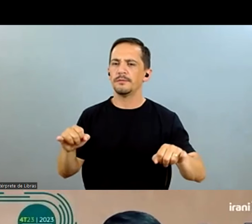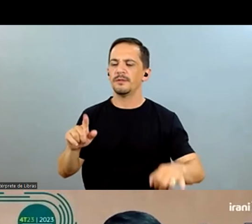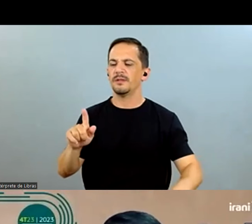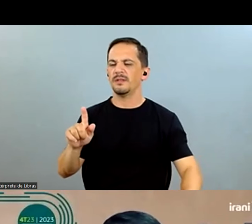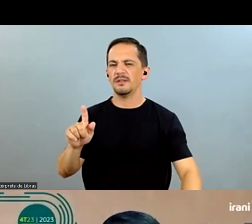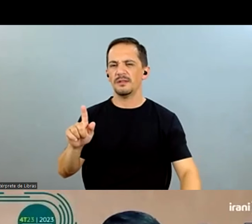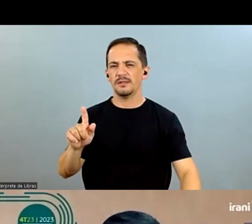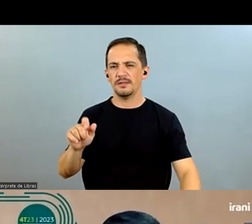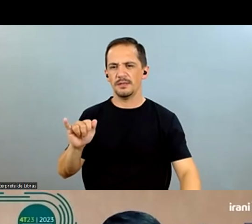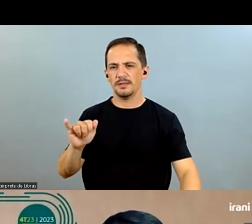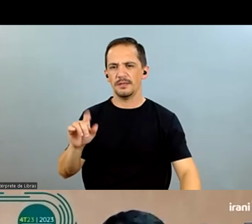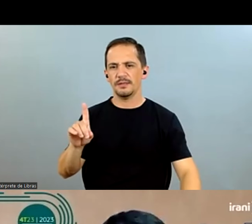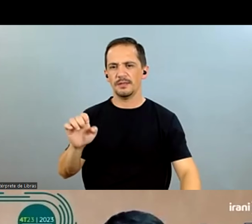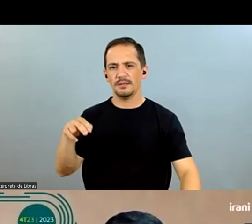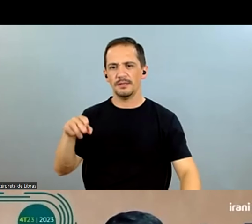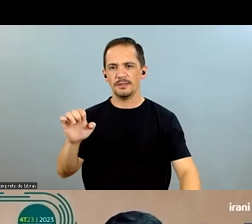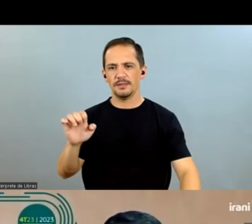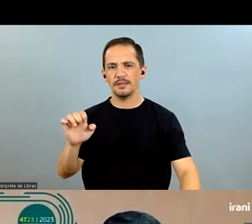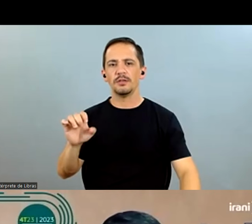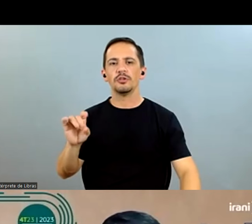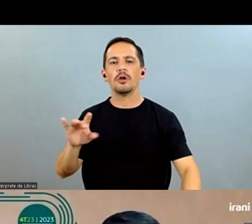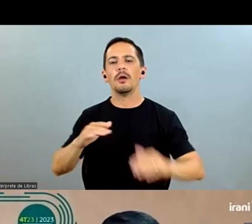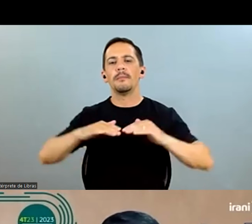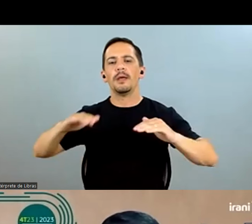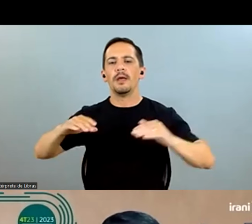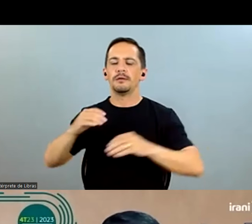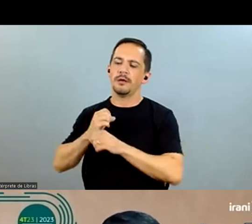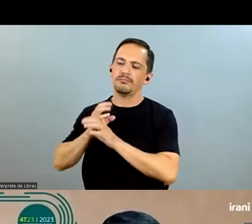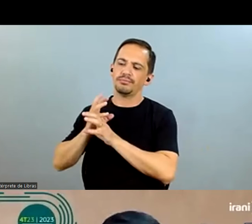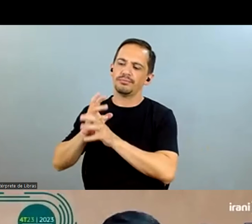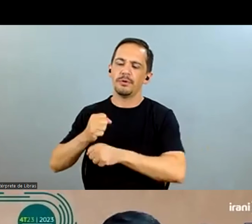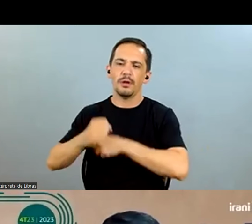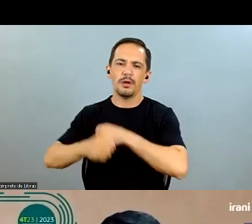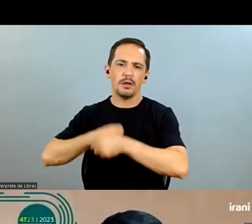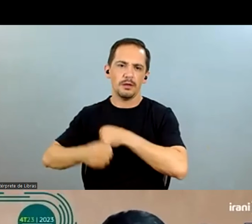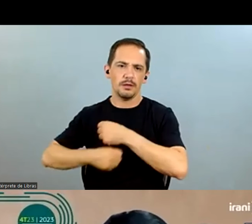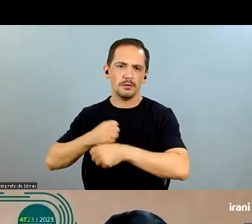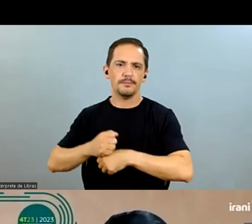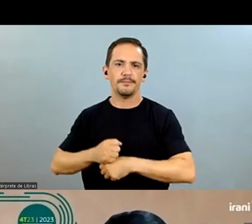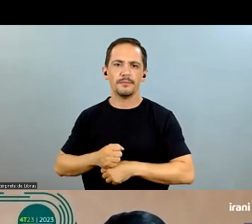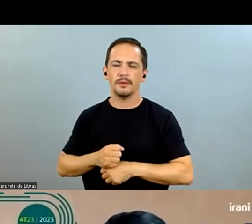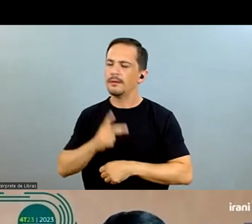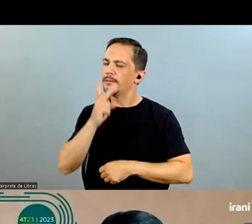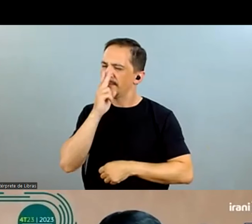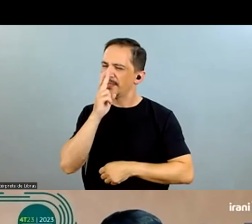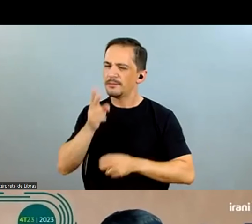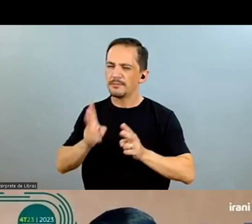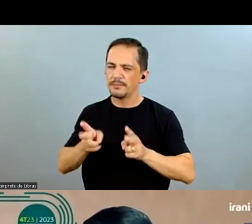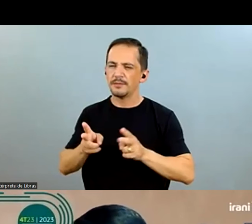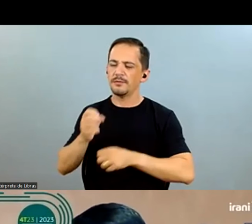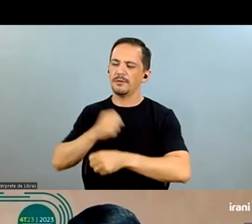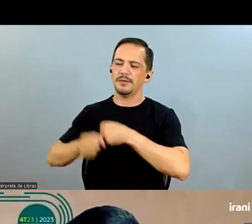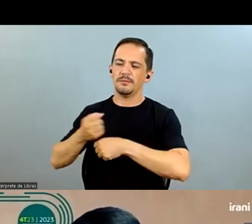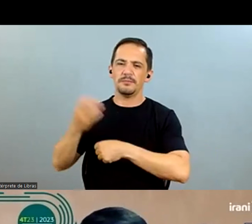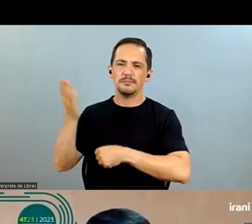média dos últimos anos que fica parecido fica parecido com o ano passado em termos de ccas de manutenção ao redor de 100